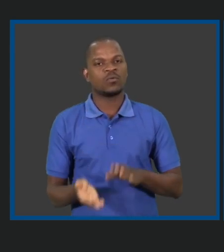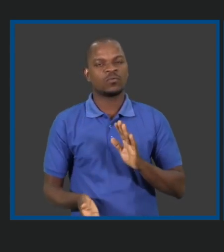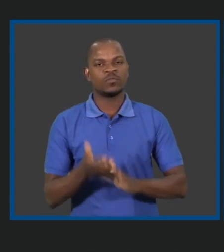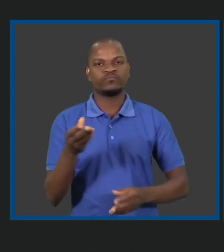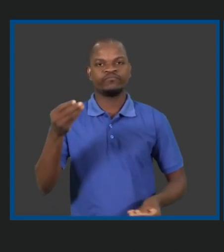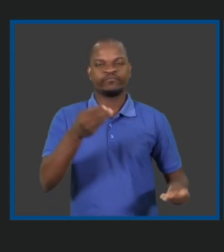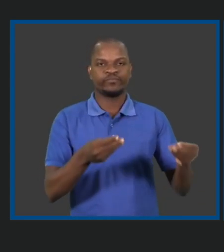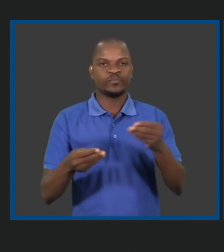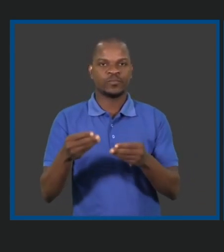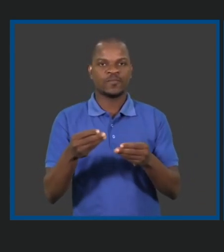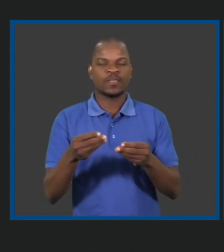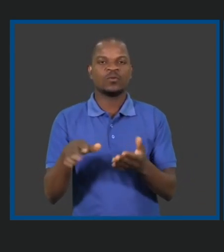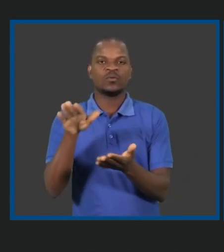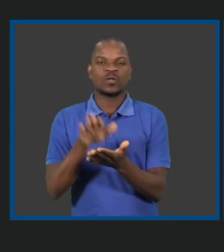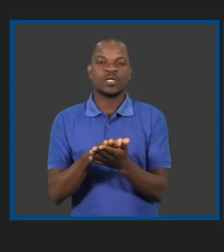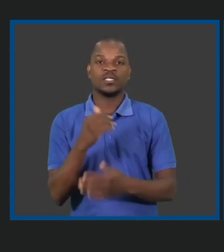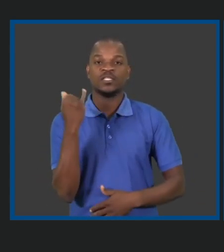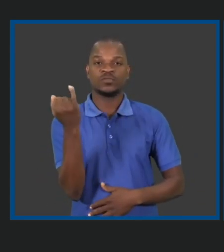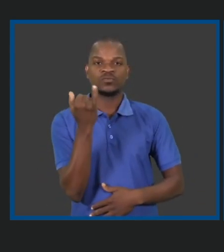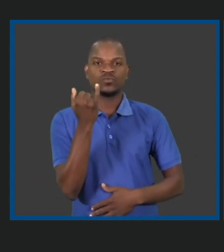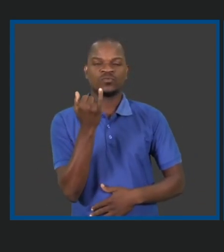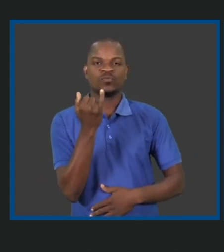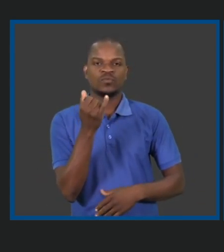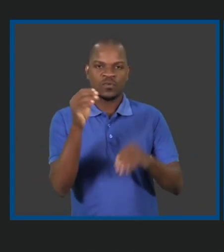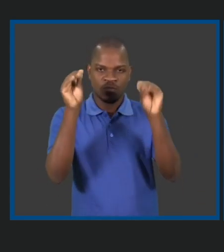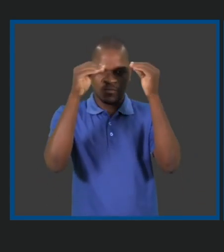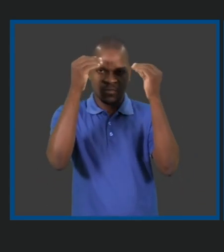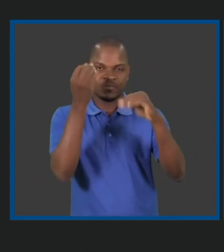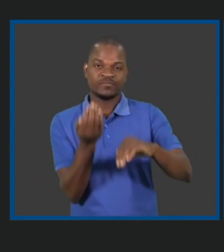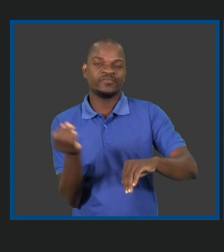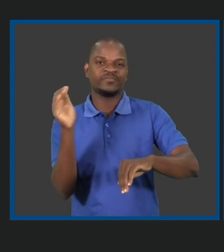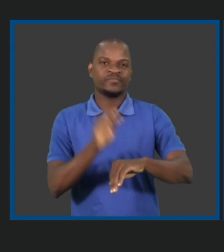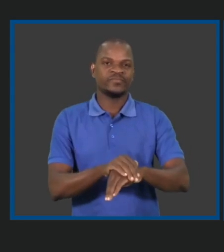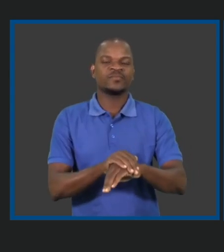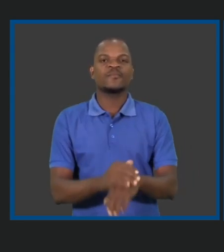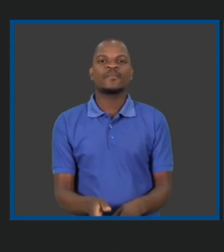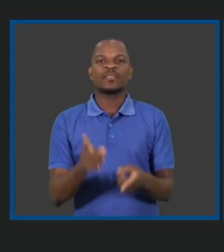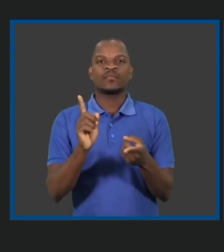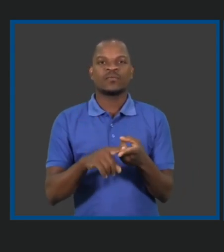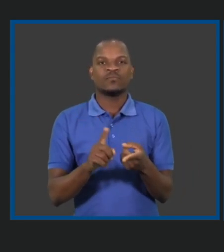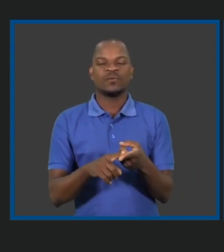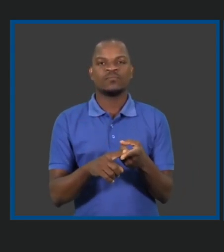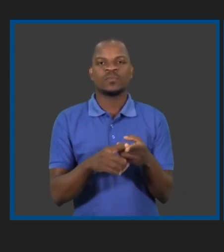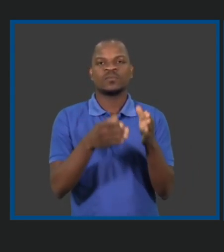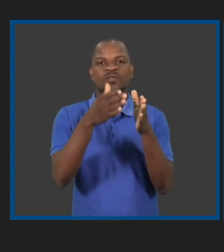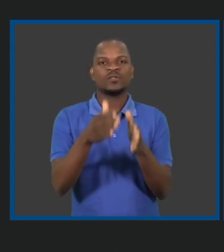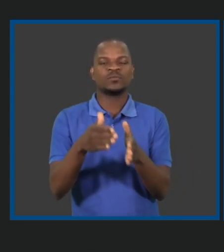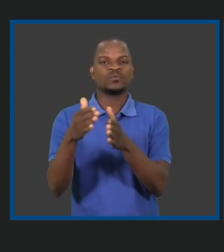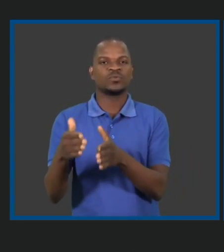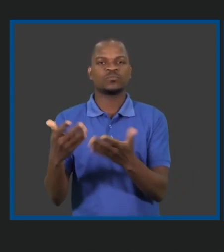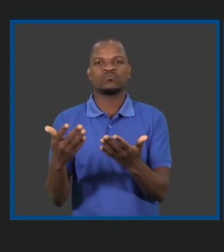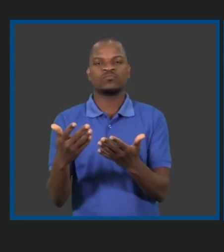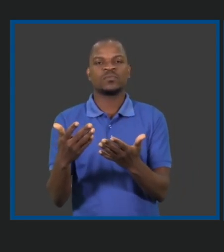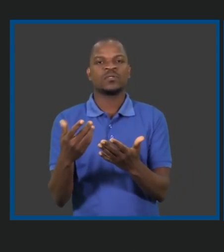colaborar no instituto de formação profissional e também as pessoas surdas podem no sentido de dar